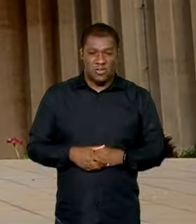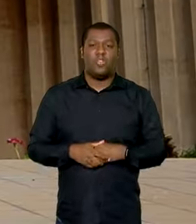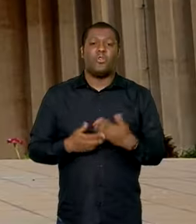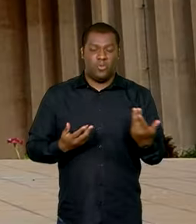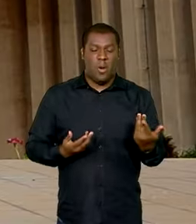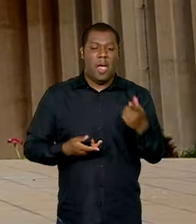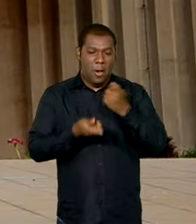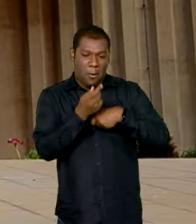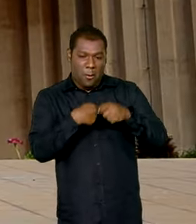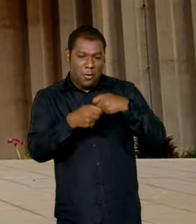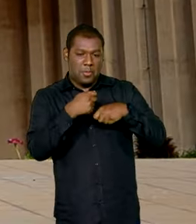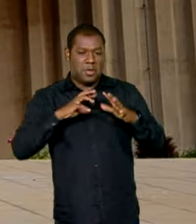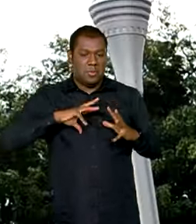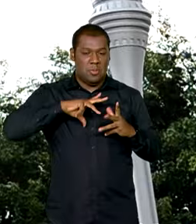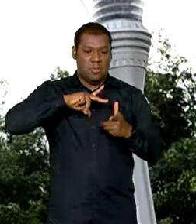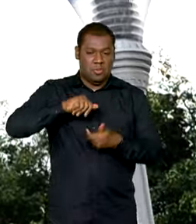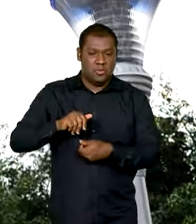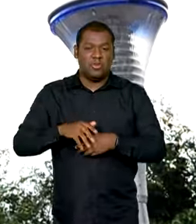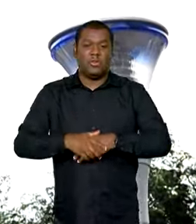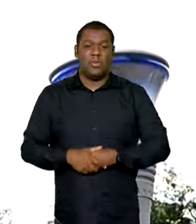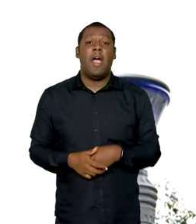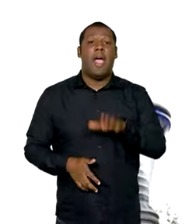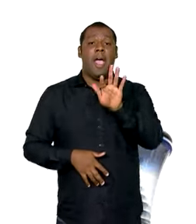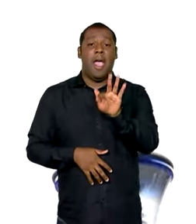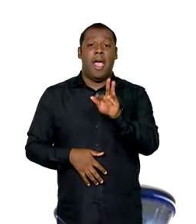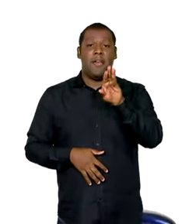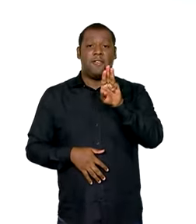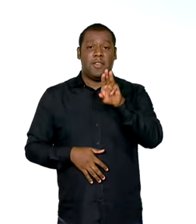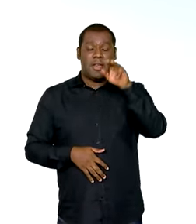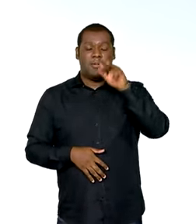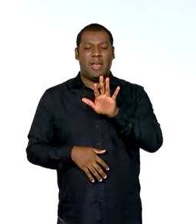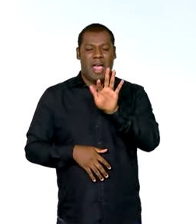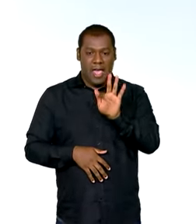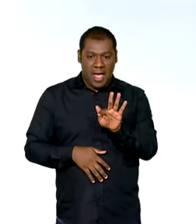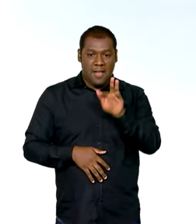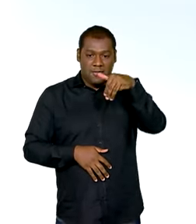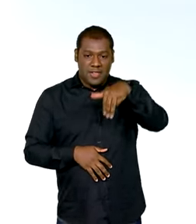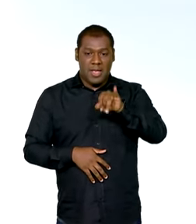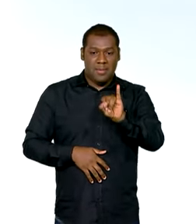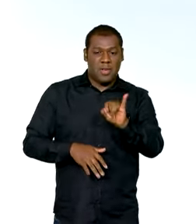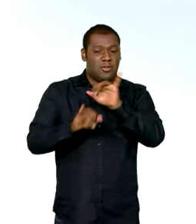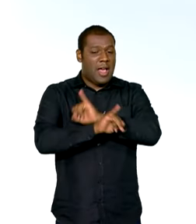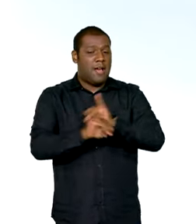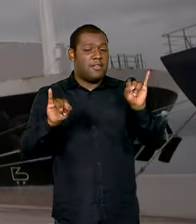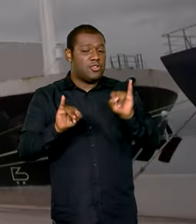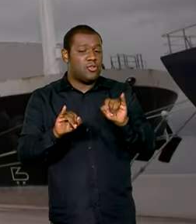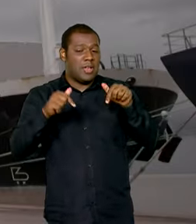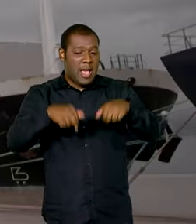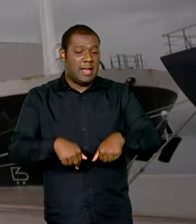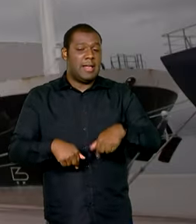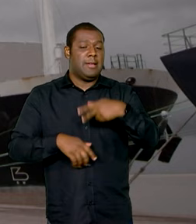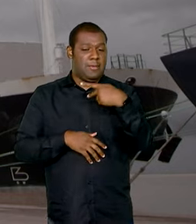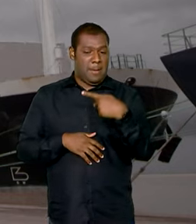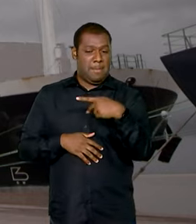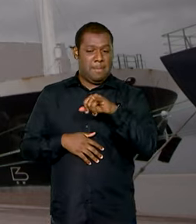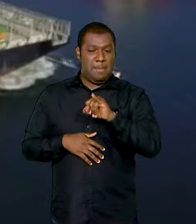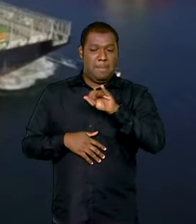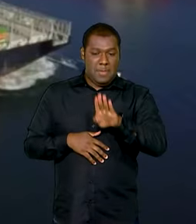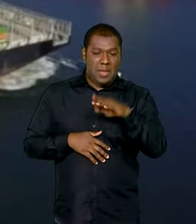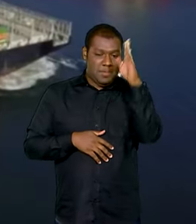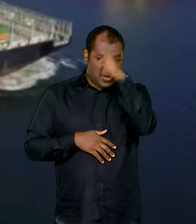internacional nesta semana o FMI projetou para o Brasil um Resultado positivo do PIB de